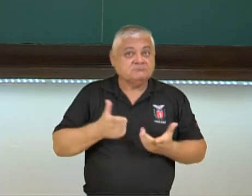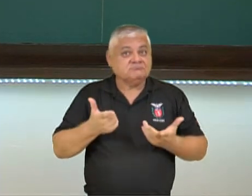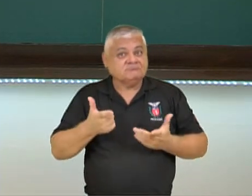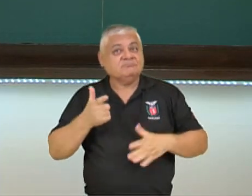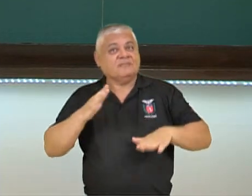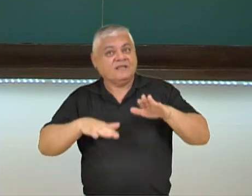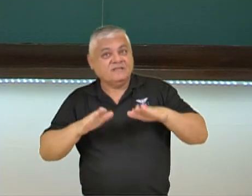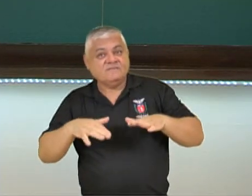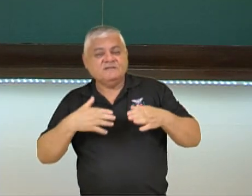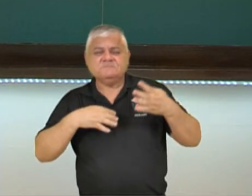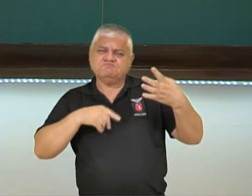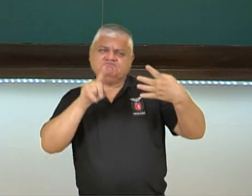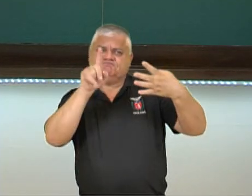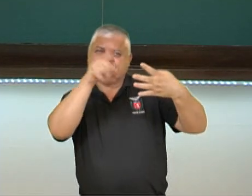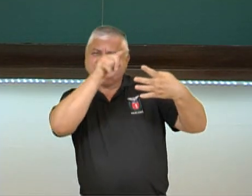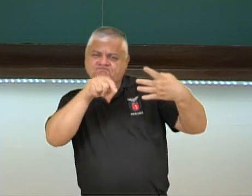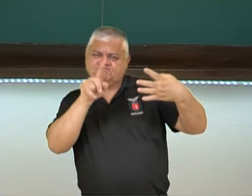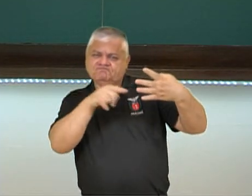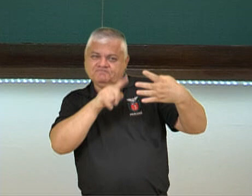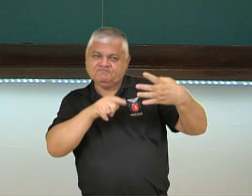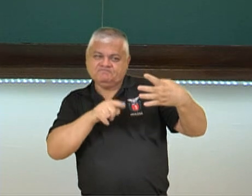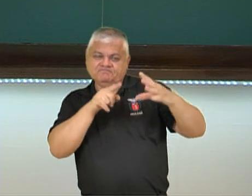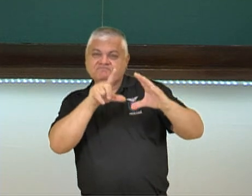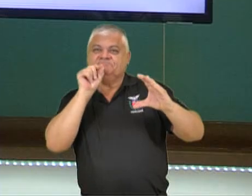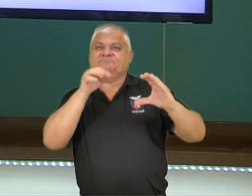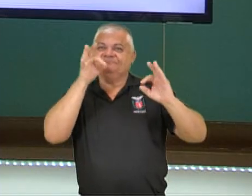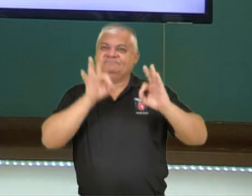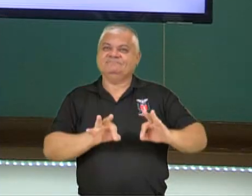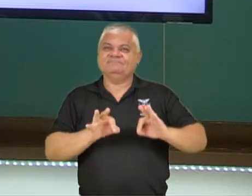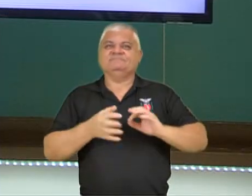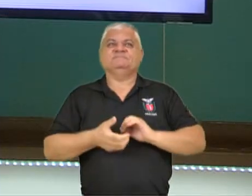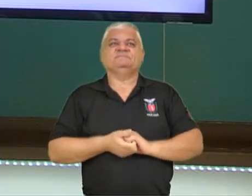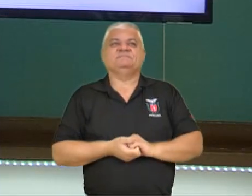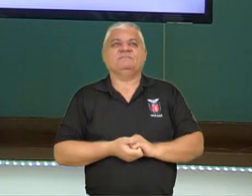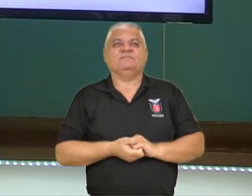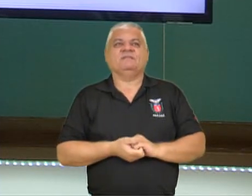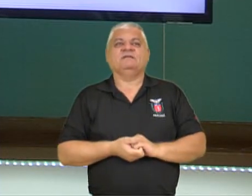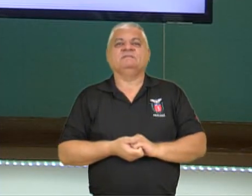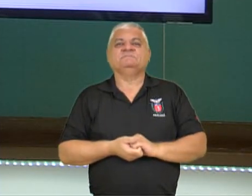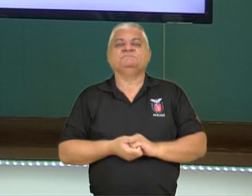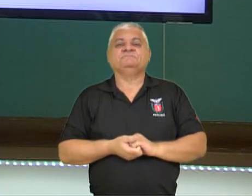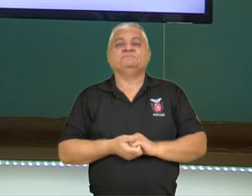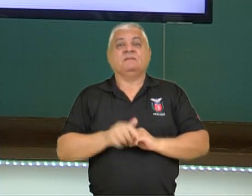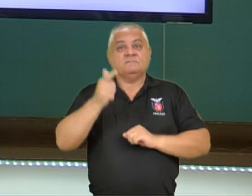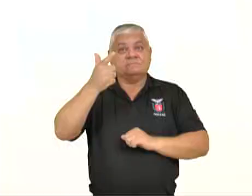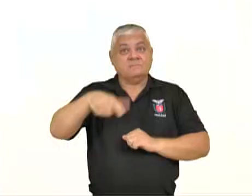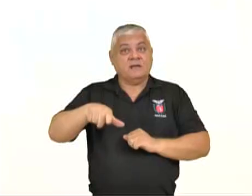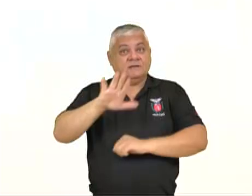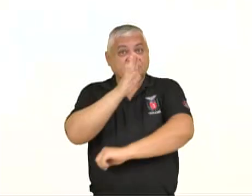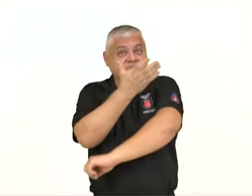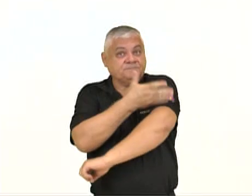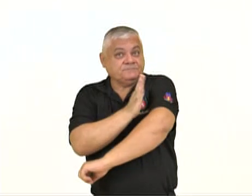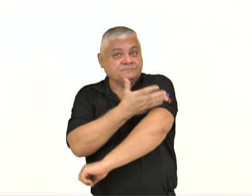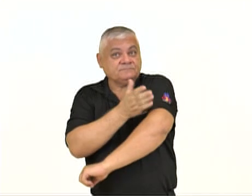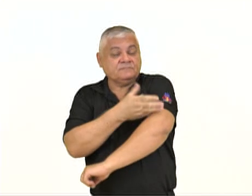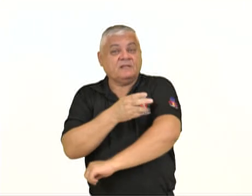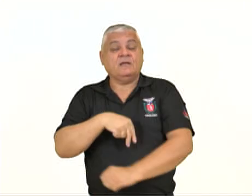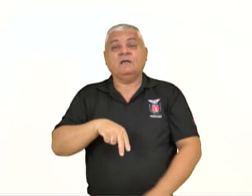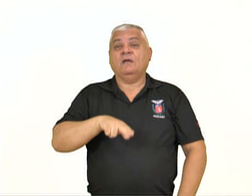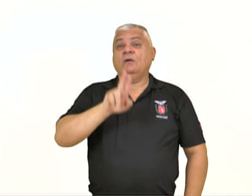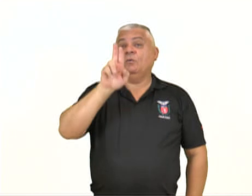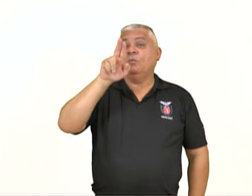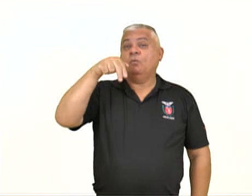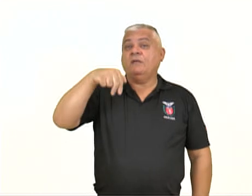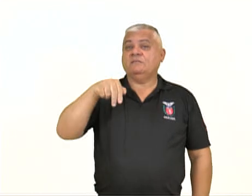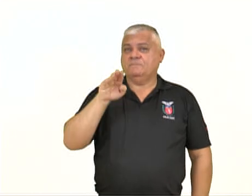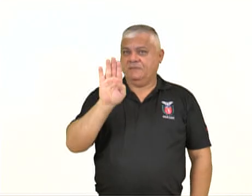fazer por eliminação, meus queridos. Vamos lá, gente. Esse outro exercício aqui, da UNB,